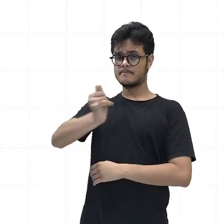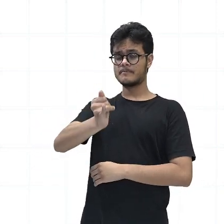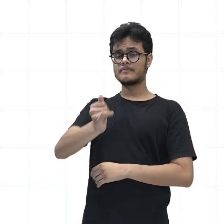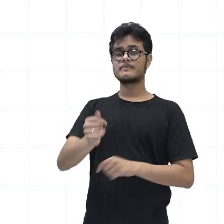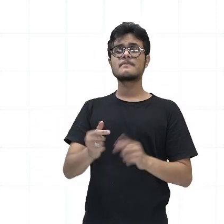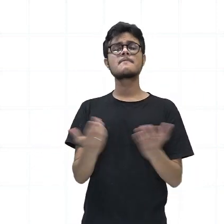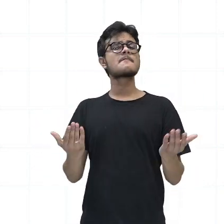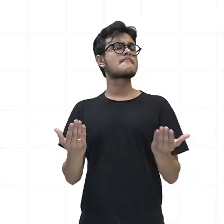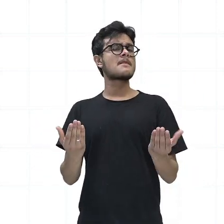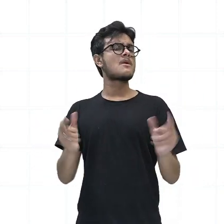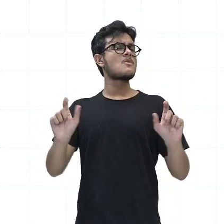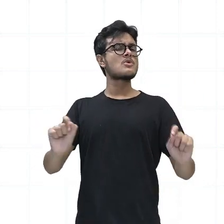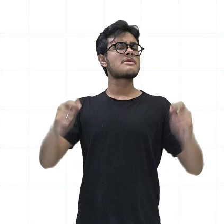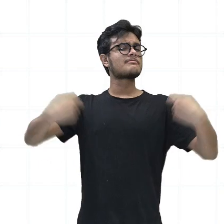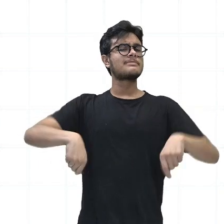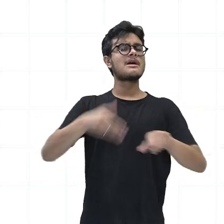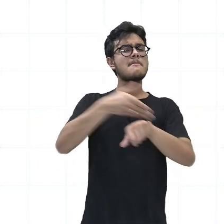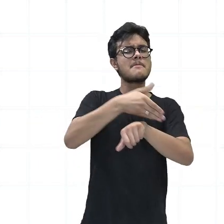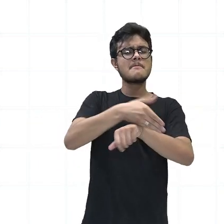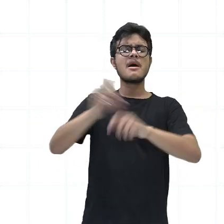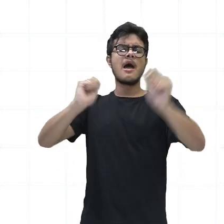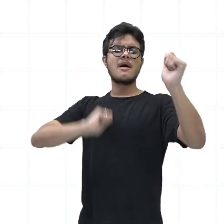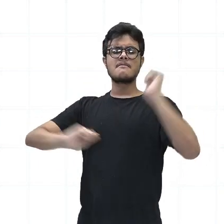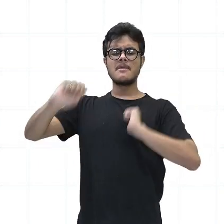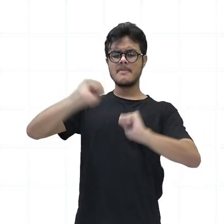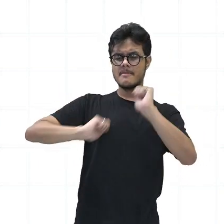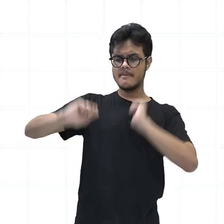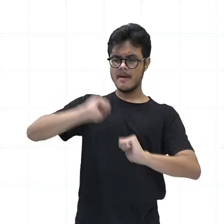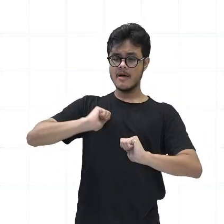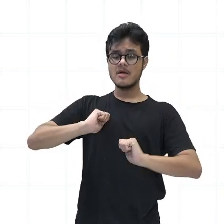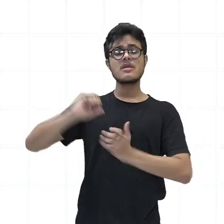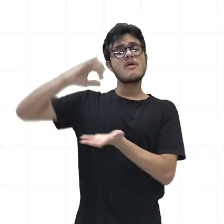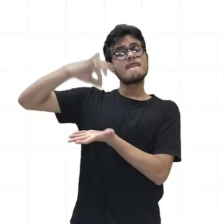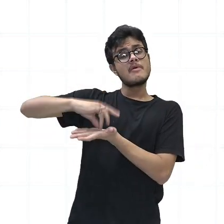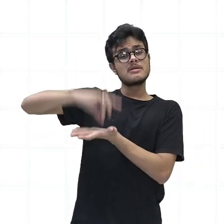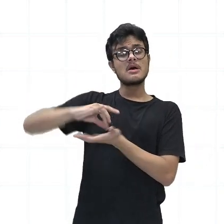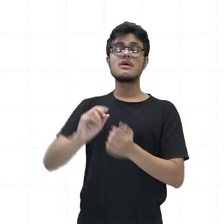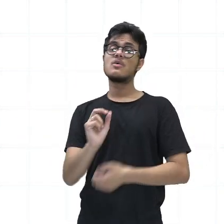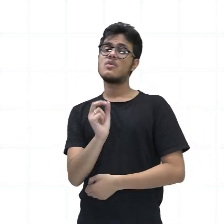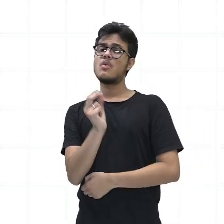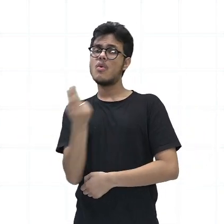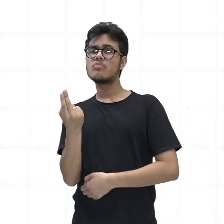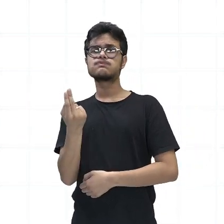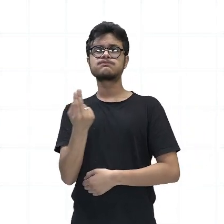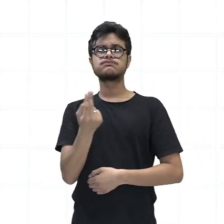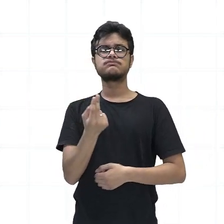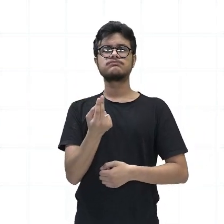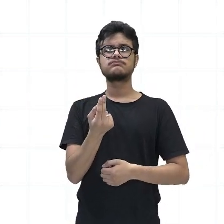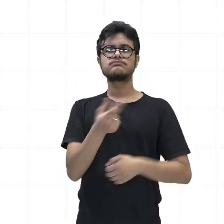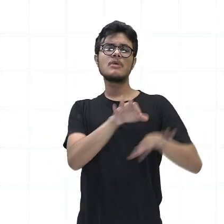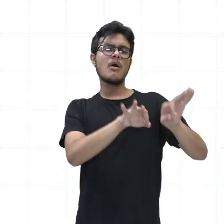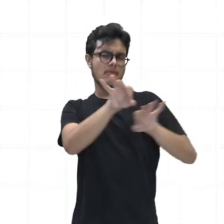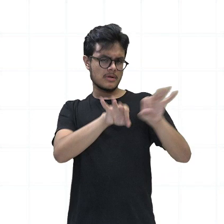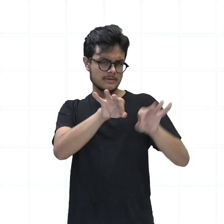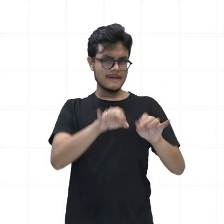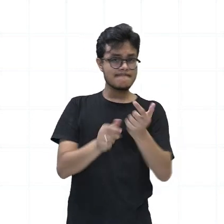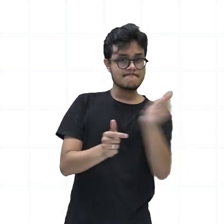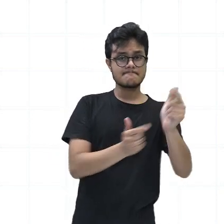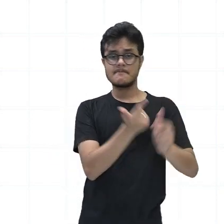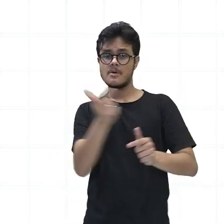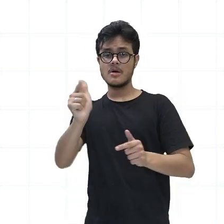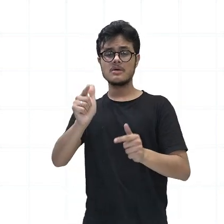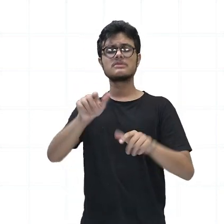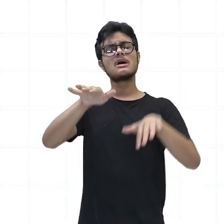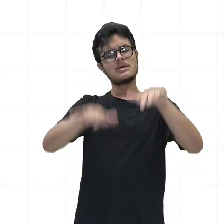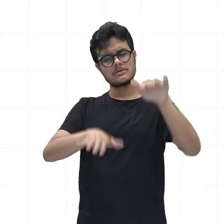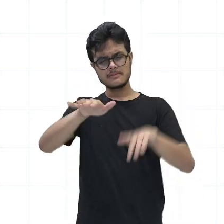exigências da trama. Eles podem ser realistas, estilizados ou abstratos, dependendo do estilo da produção